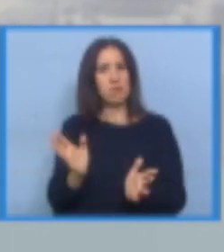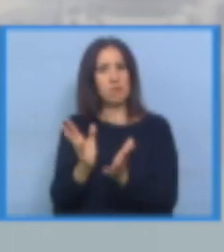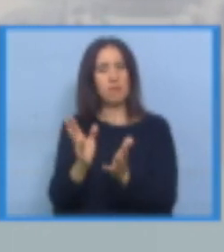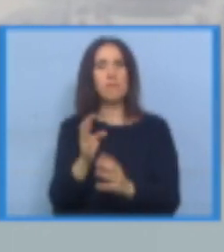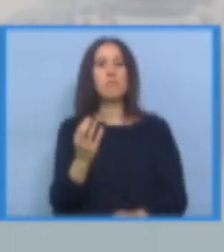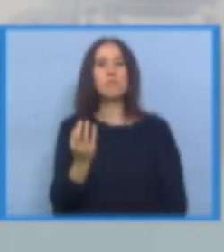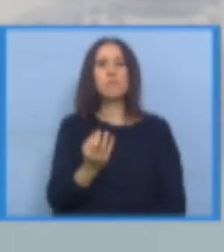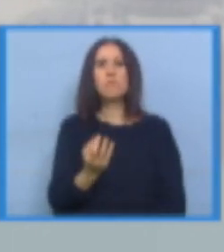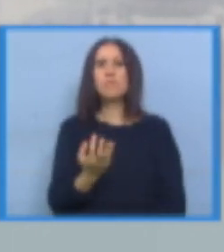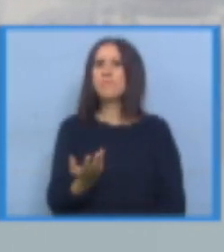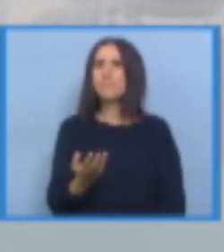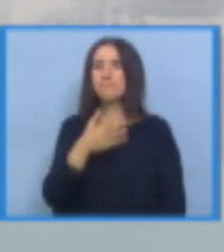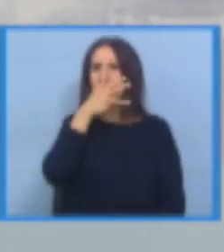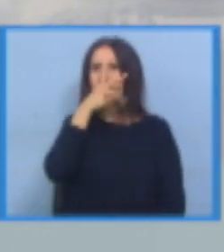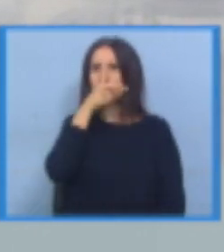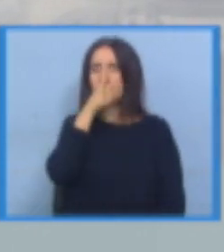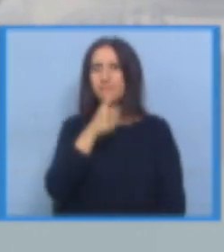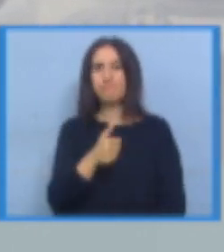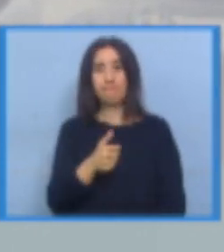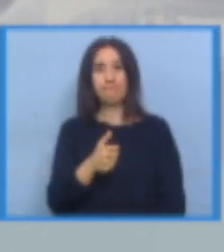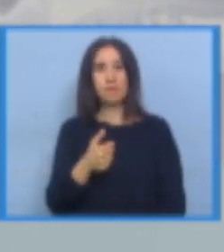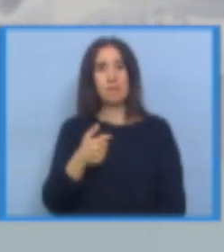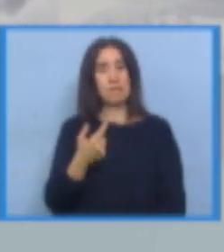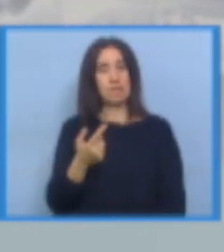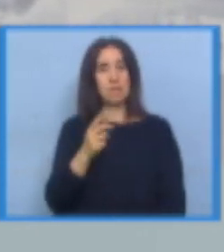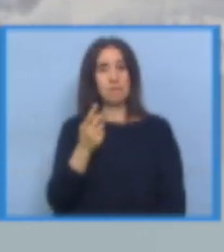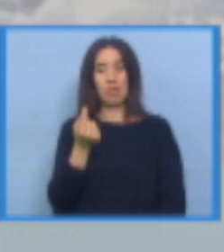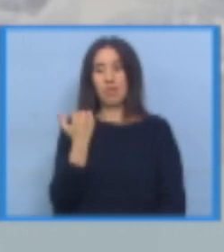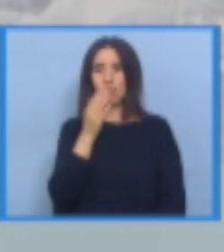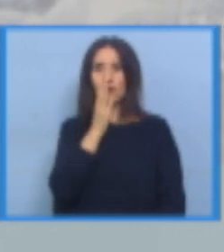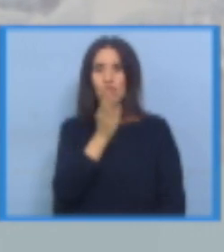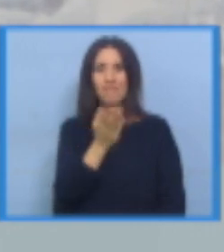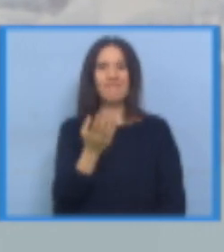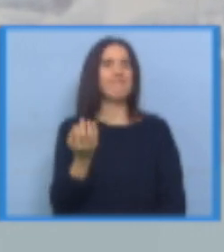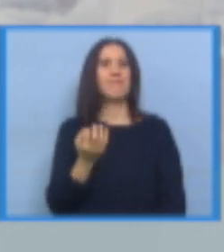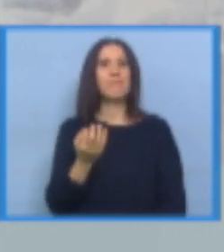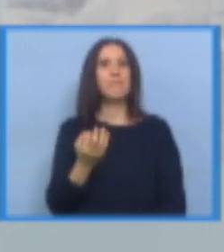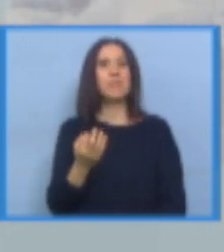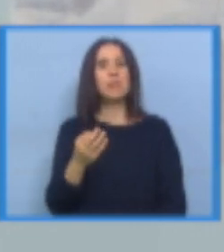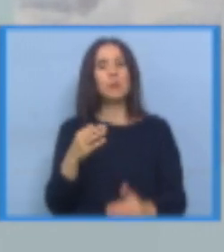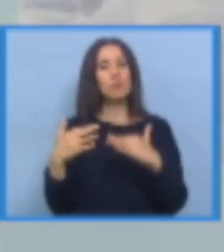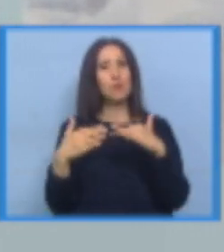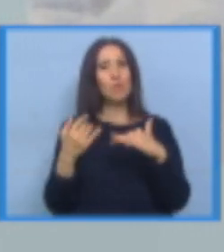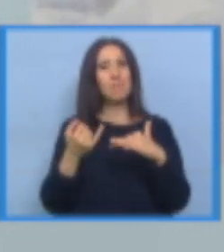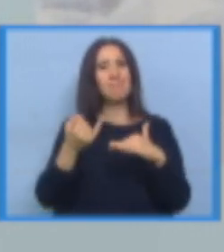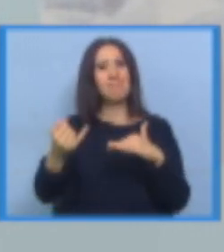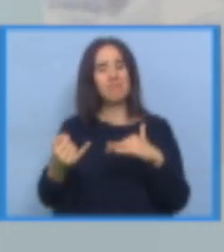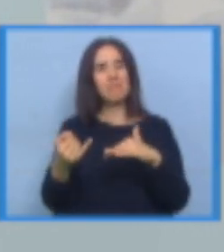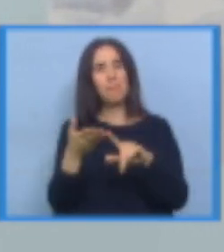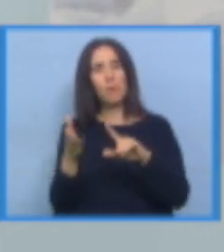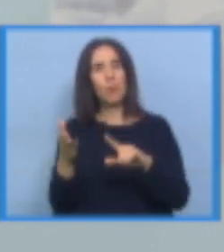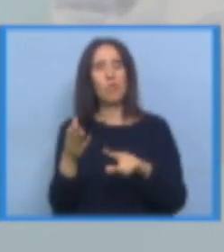Em todo caso, infelizmente, aquilo que nós vemos, como dizia há pouco, aquilo que vemos fora de cada jogo, são